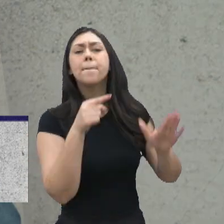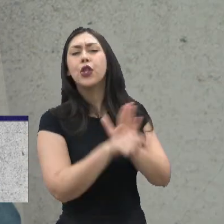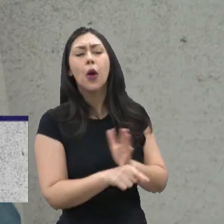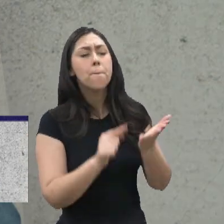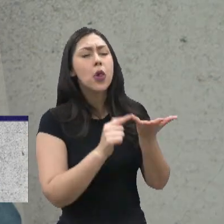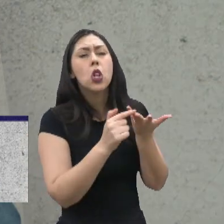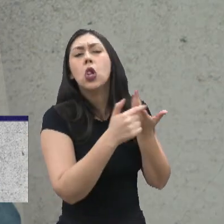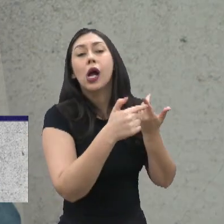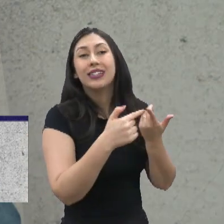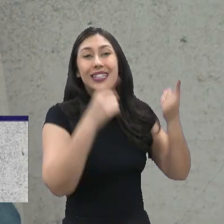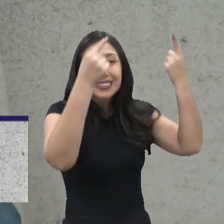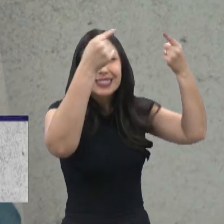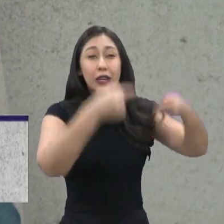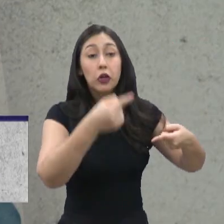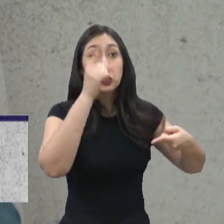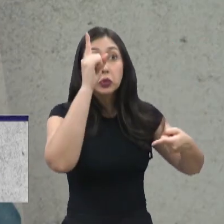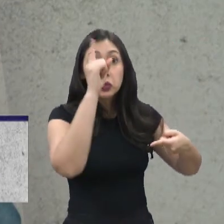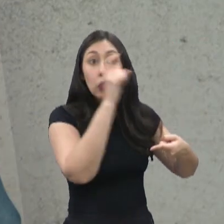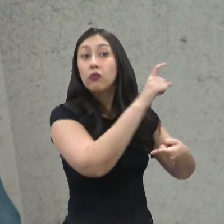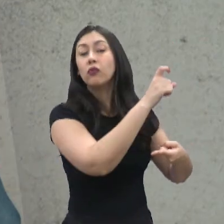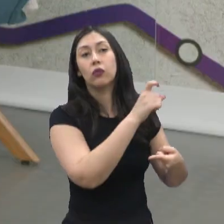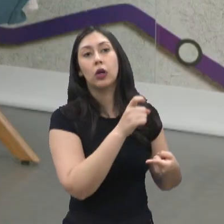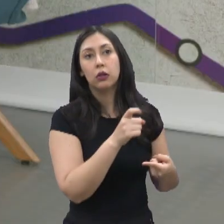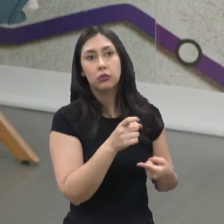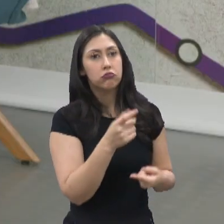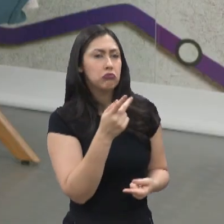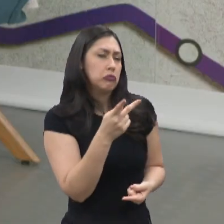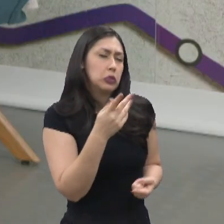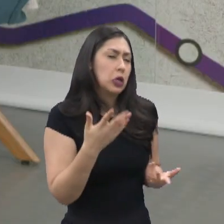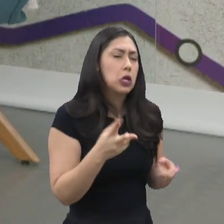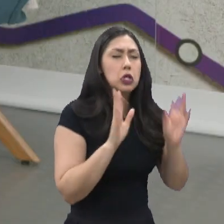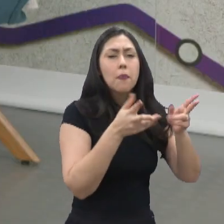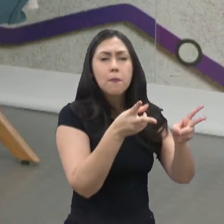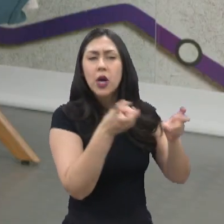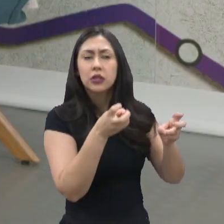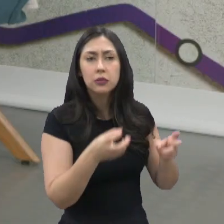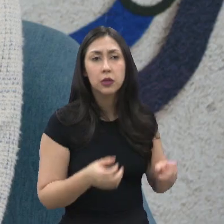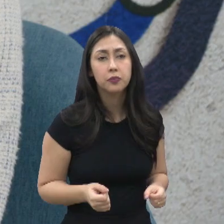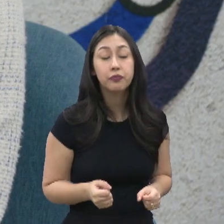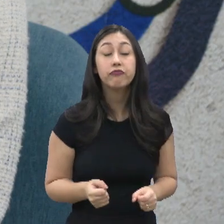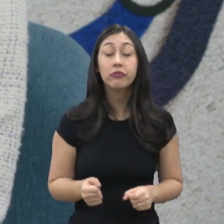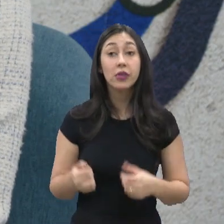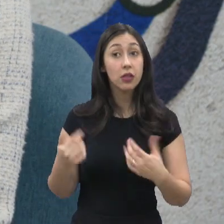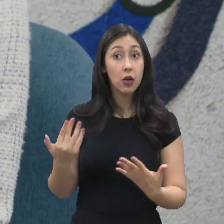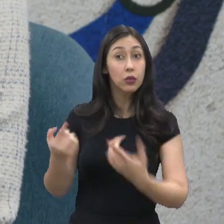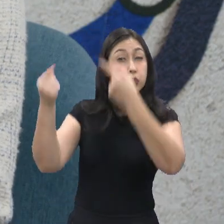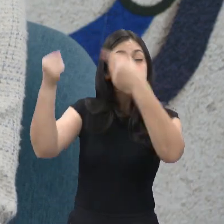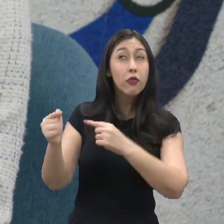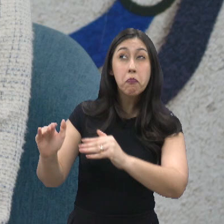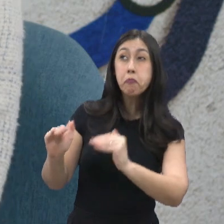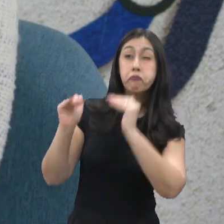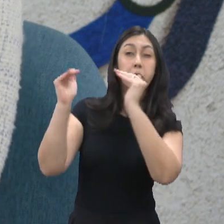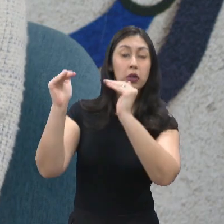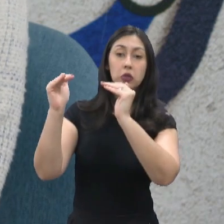em dia que você vem percebendo nesses 14 anos de experiência que você tem e hoje, né, principalmente? Legal, eu acho que assim, o desafio maior, né, do